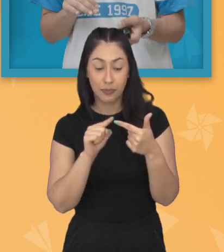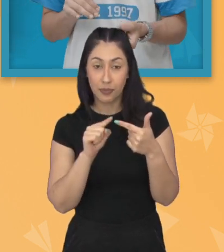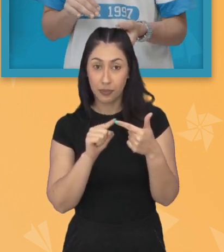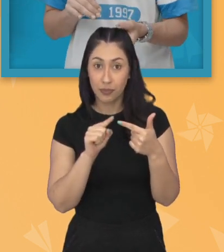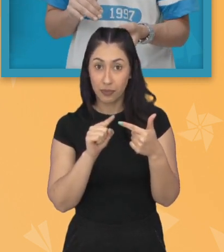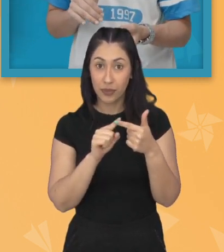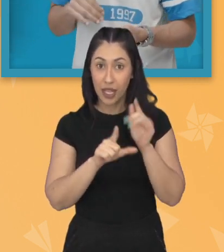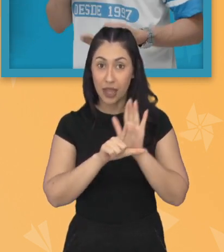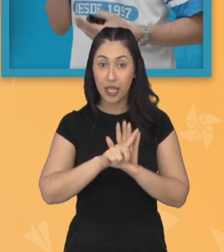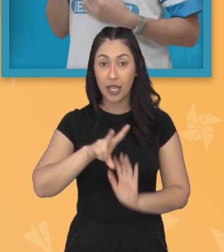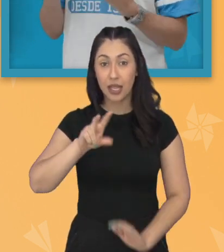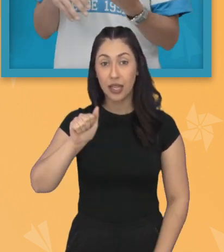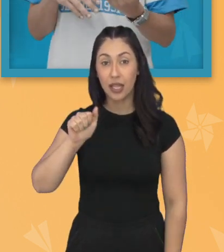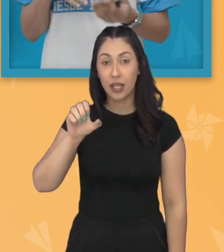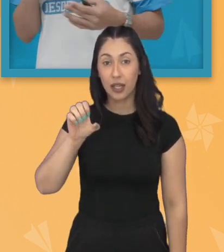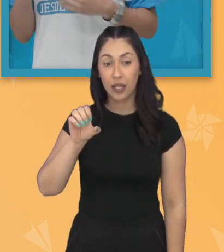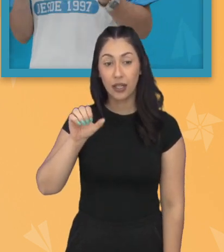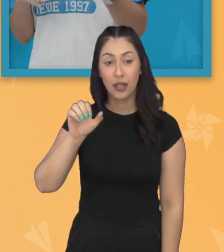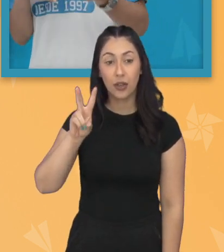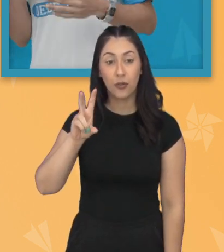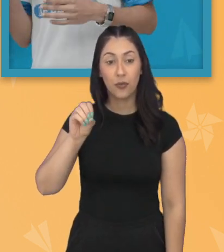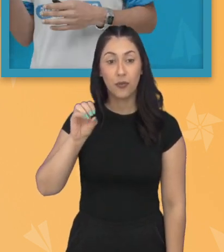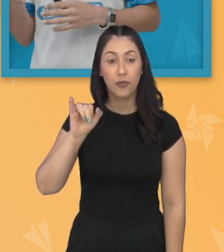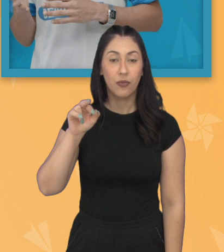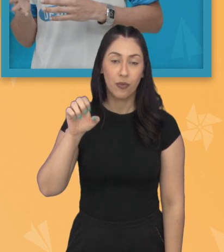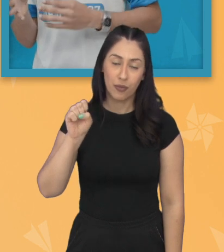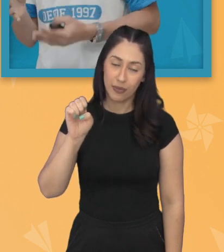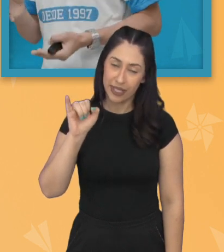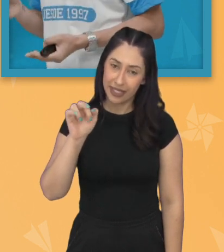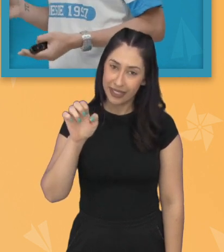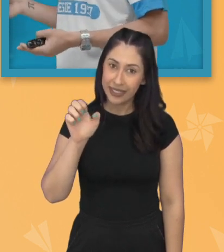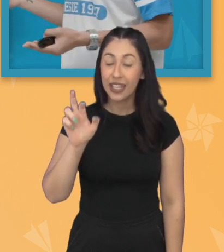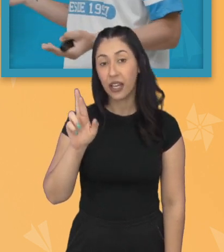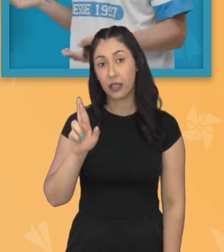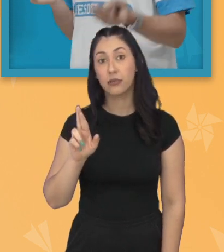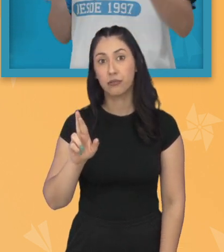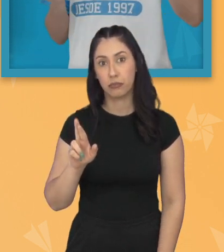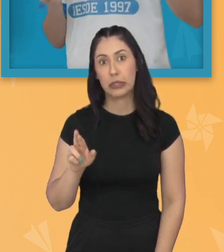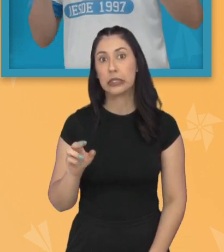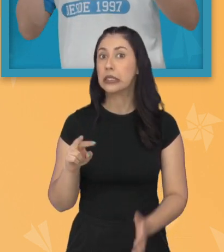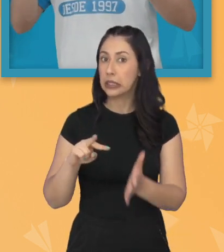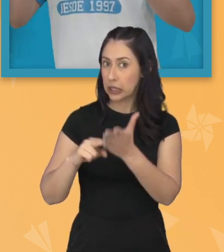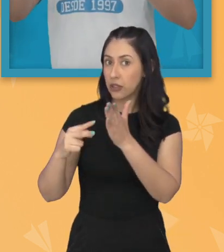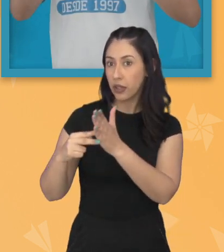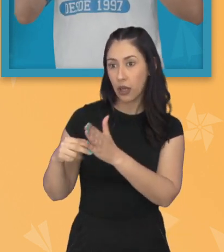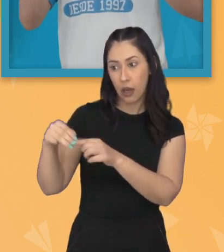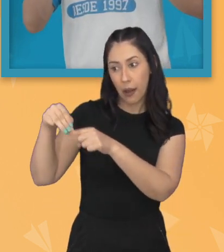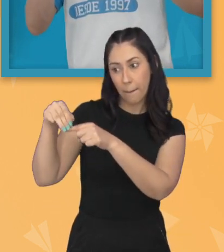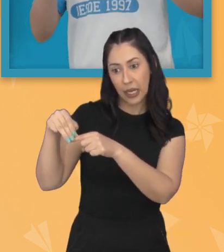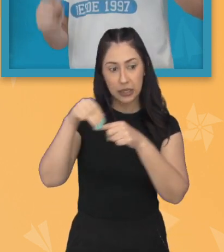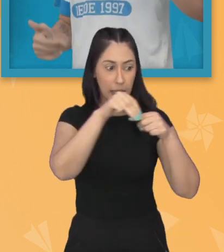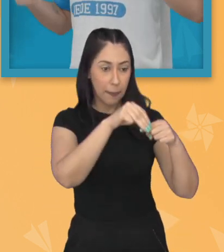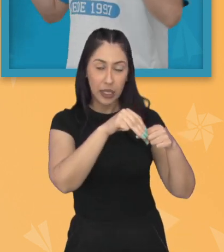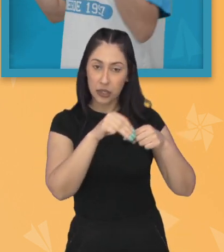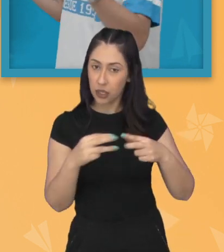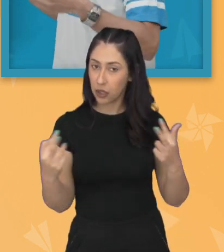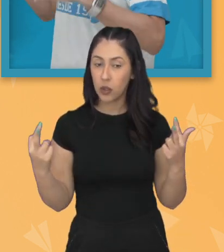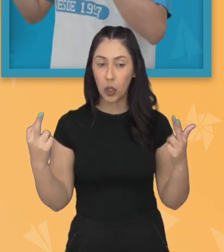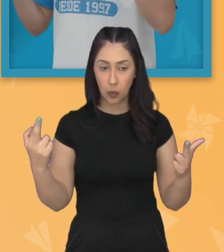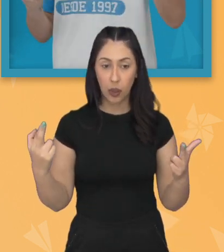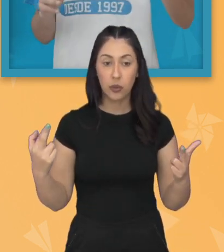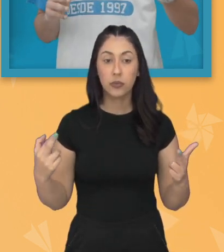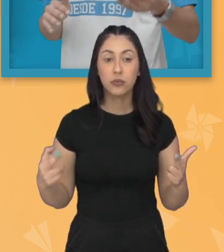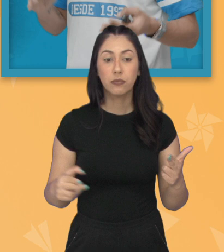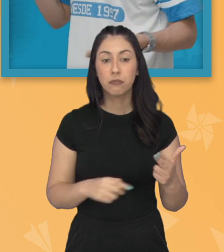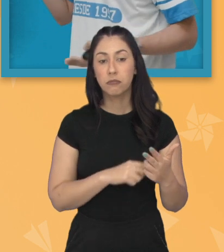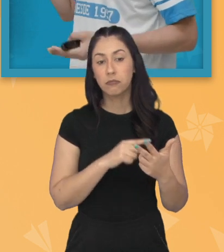lei de Lavoisier, né, eu também conheci como lei de conservação das massas, que a gente já falou também um pouquinho dela na aula anterior. Depois